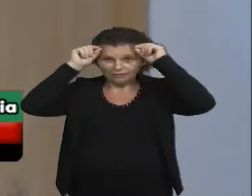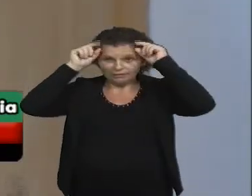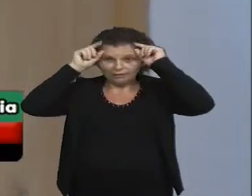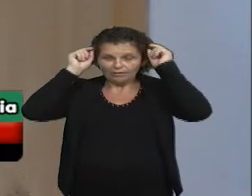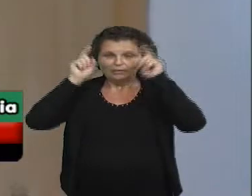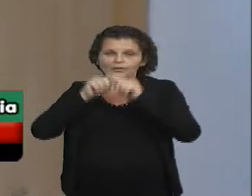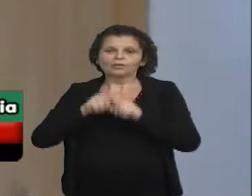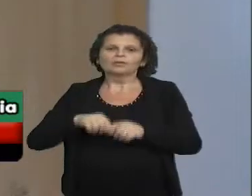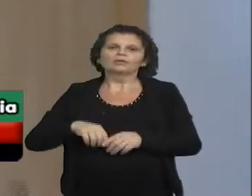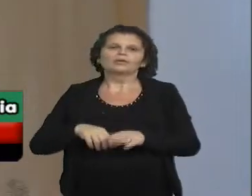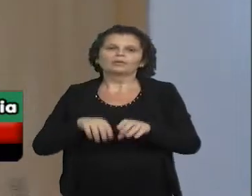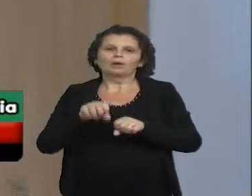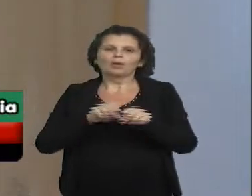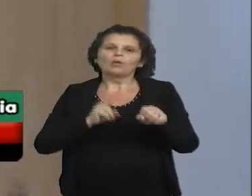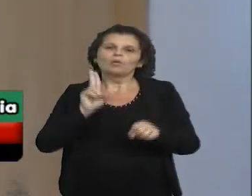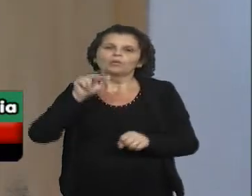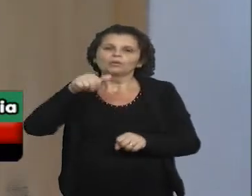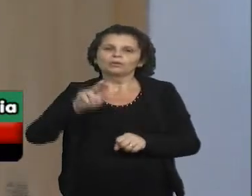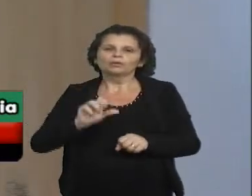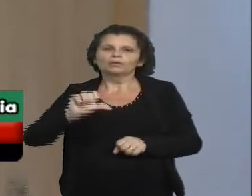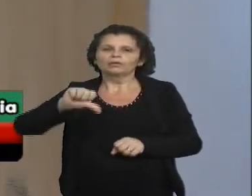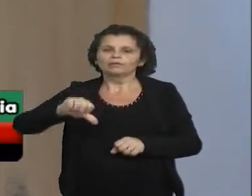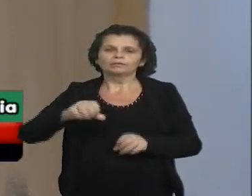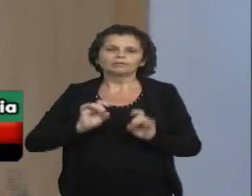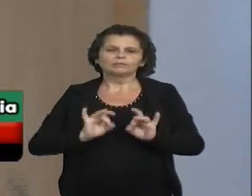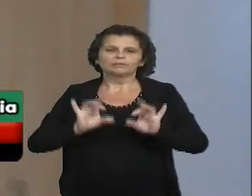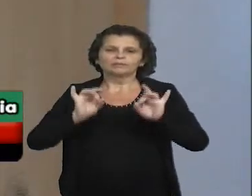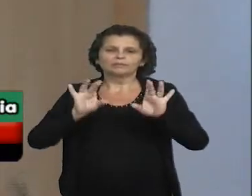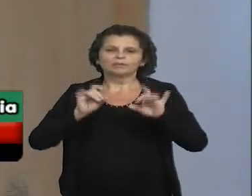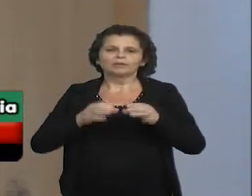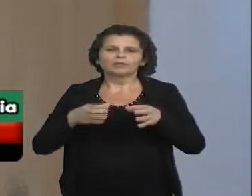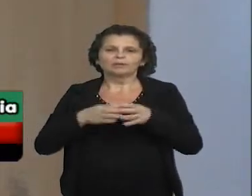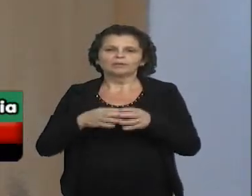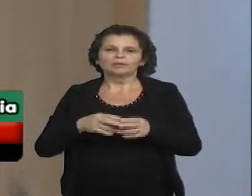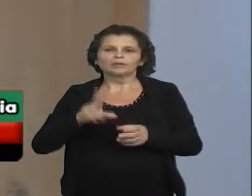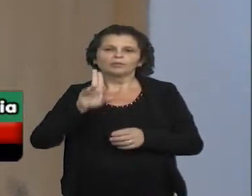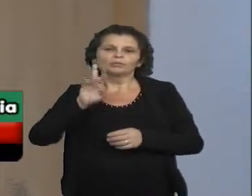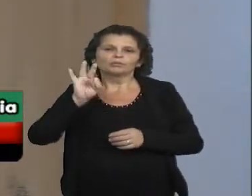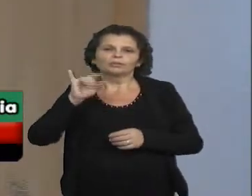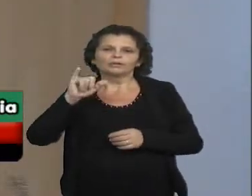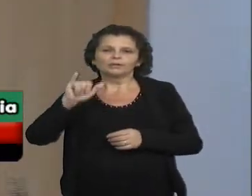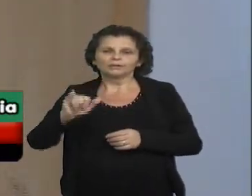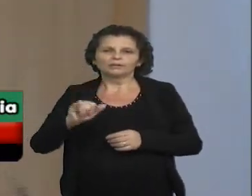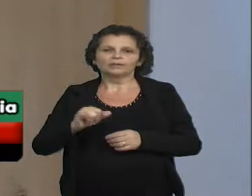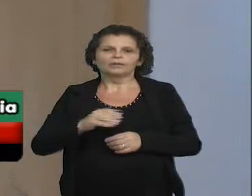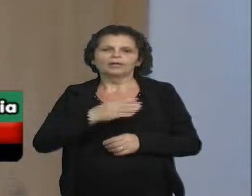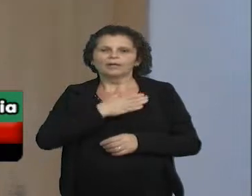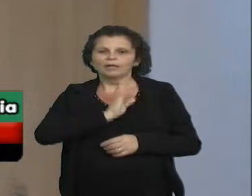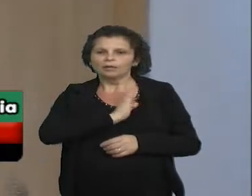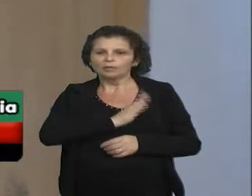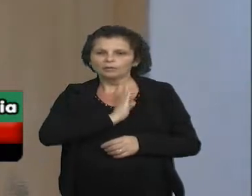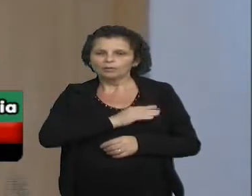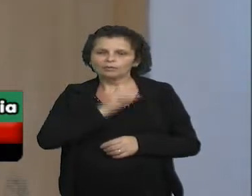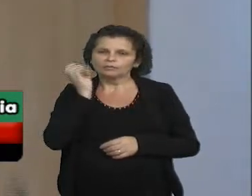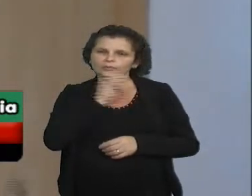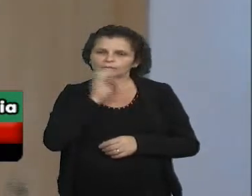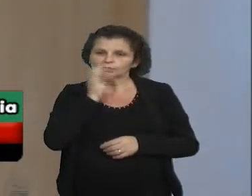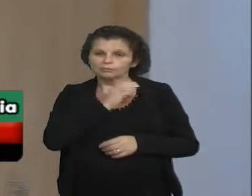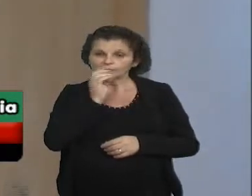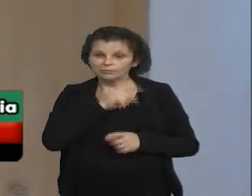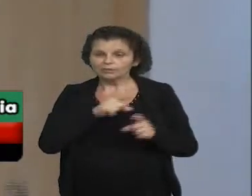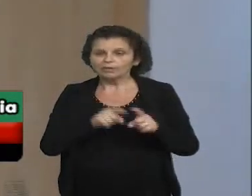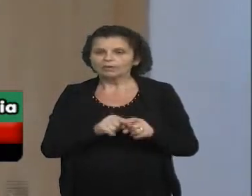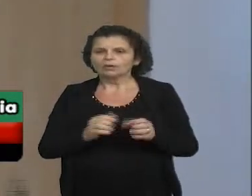Universidade 9 de Julho, com especialidade em unidade de terapia intensiva, cardiologia, urgência e